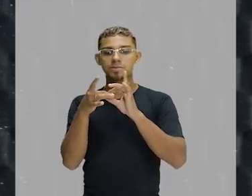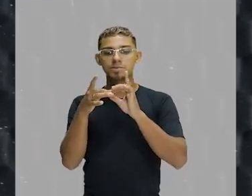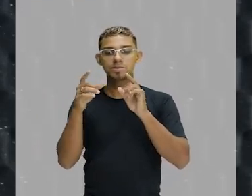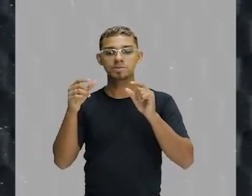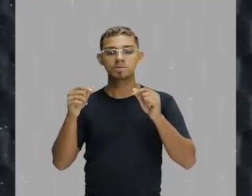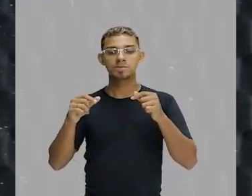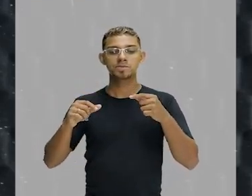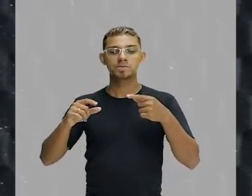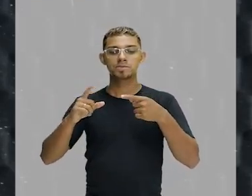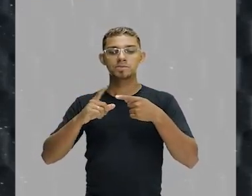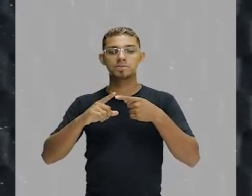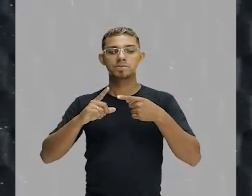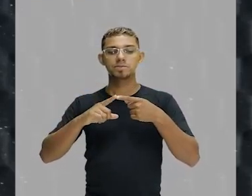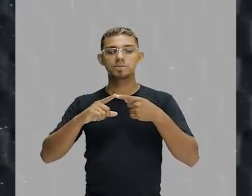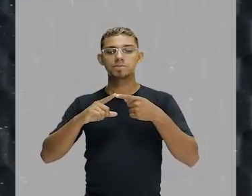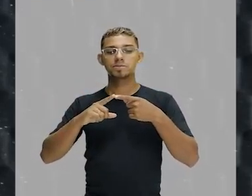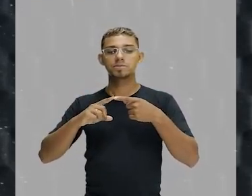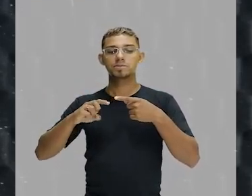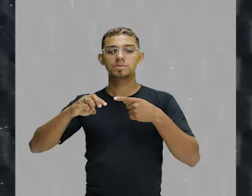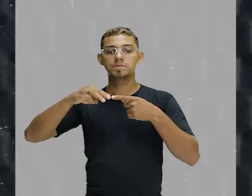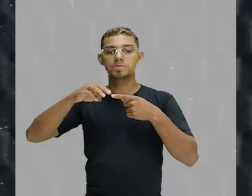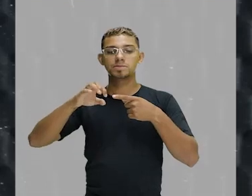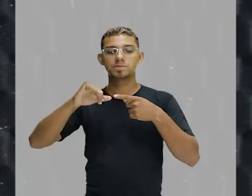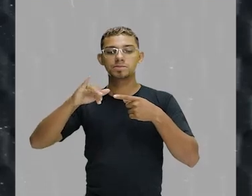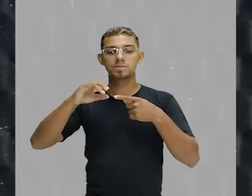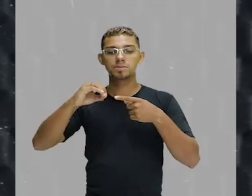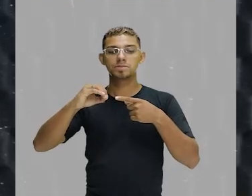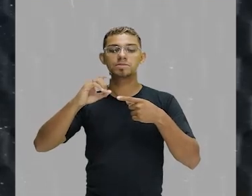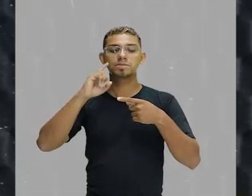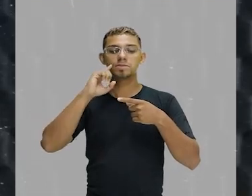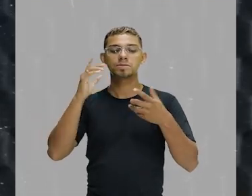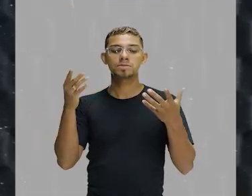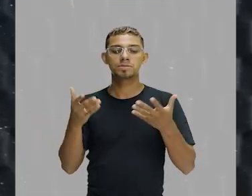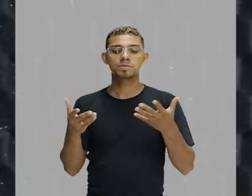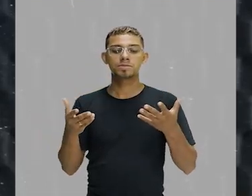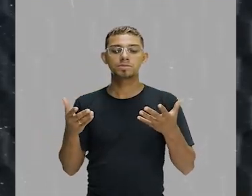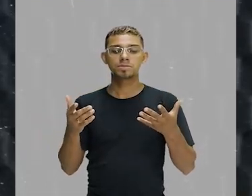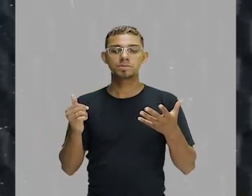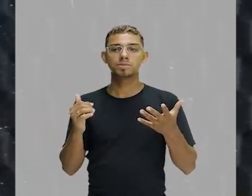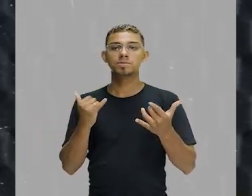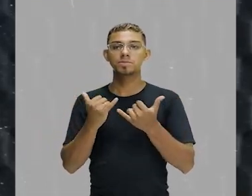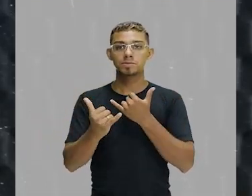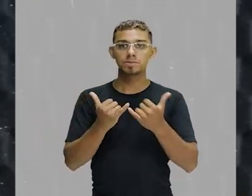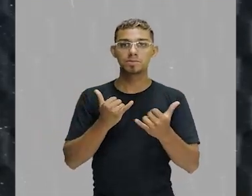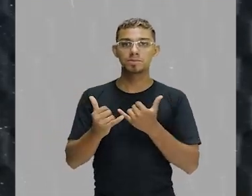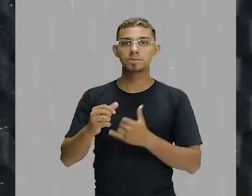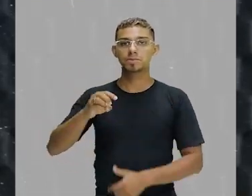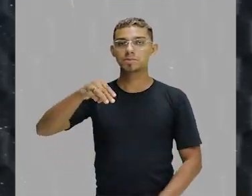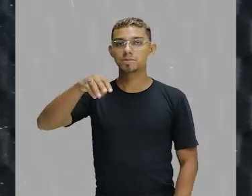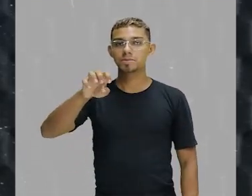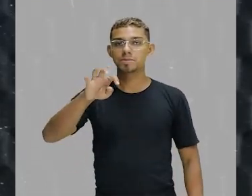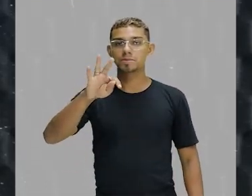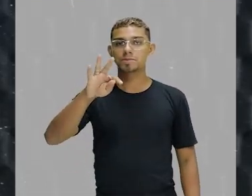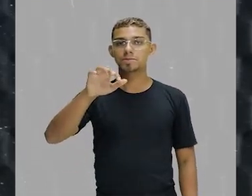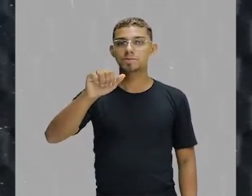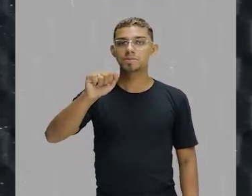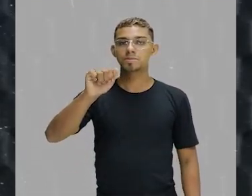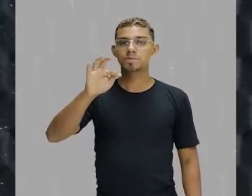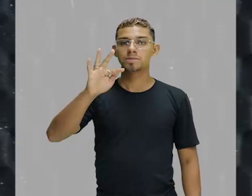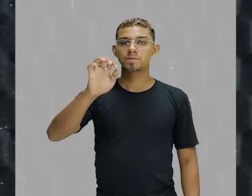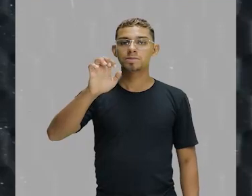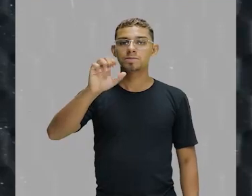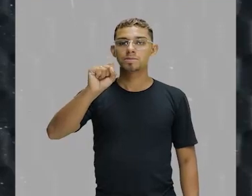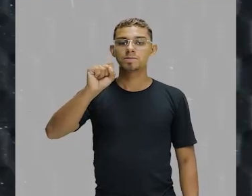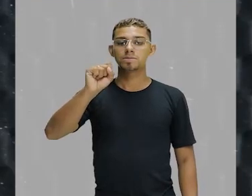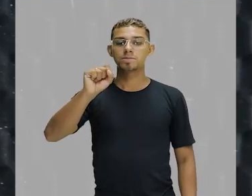fibras do fuso e vão para o meio da célula, semelhante ao que acontece com a metáfase da mitose. Só